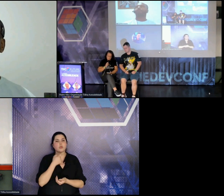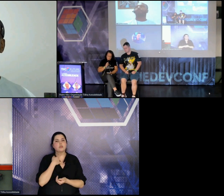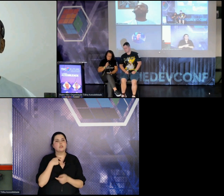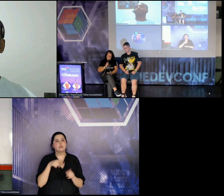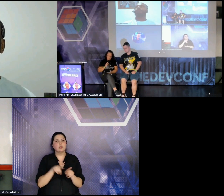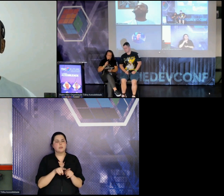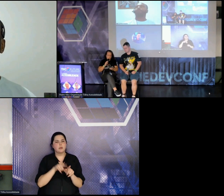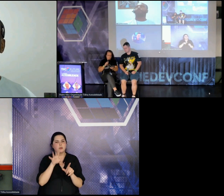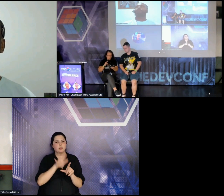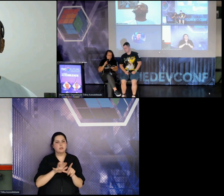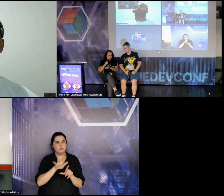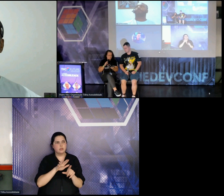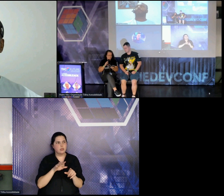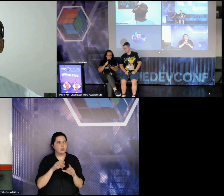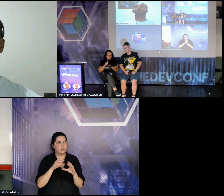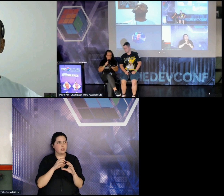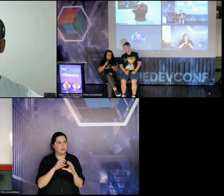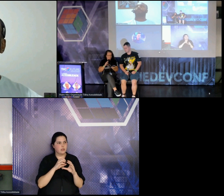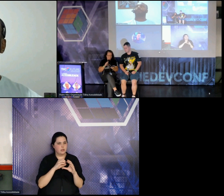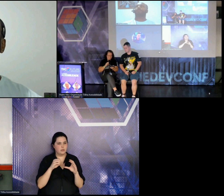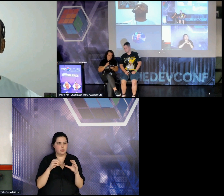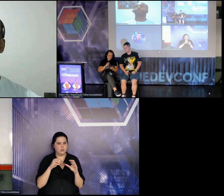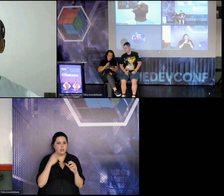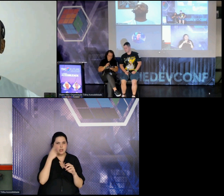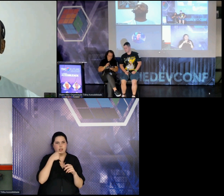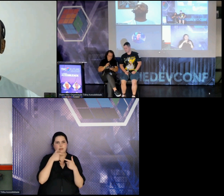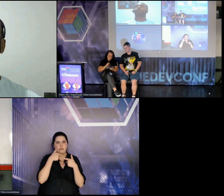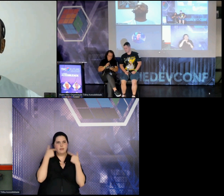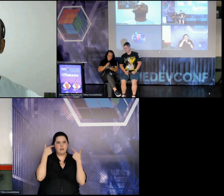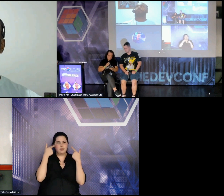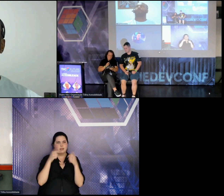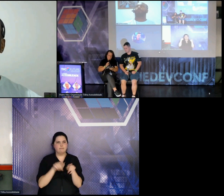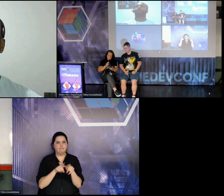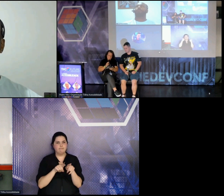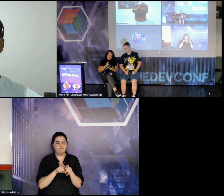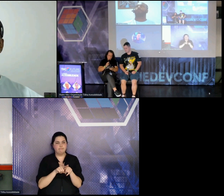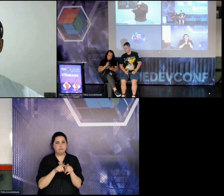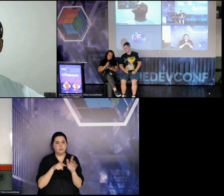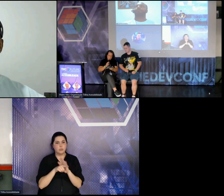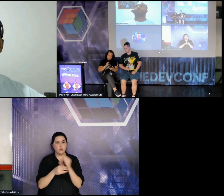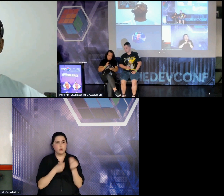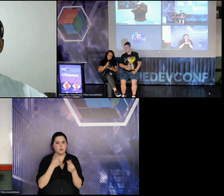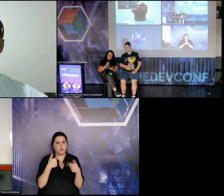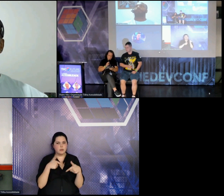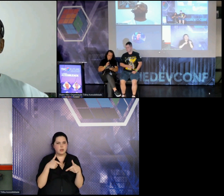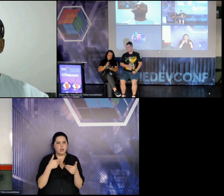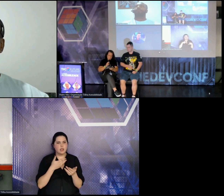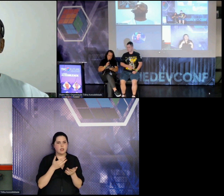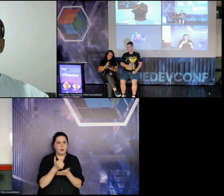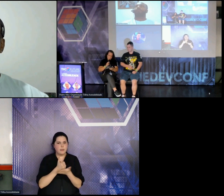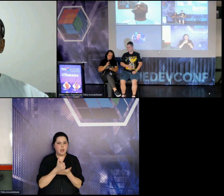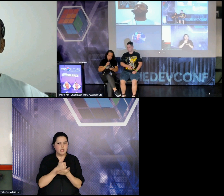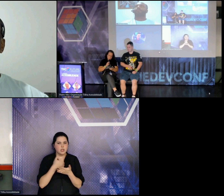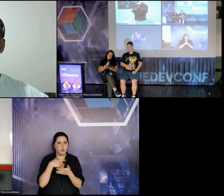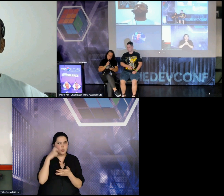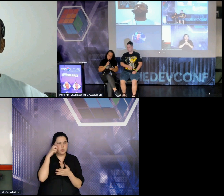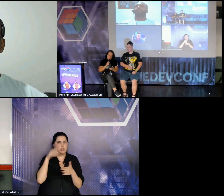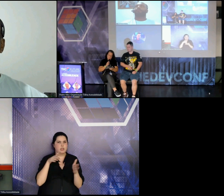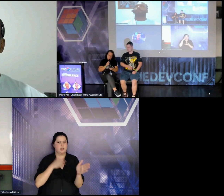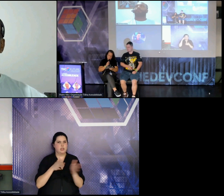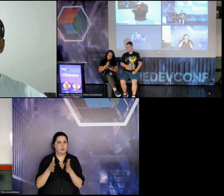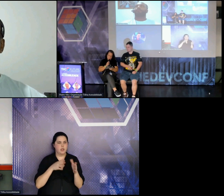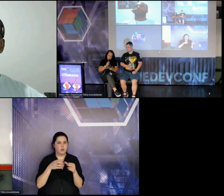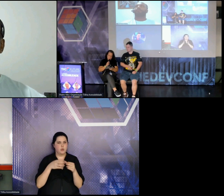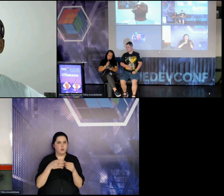muito do painel. Emoji de carinha feliz. Minha questão: como trabalhar desde a base a cultura de acessibilidade